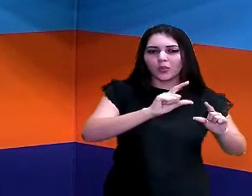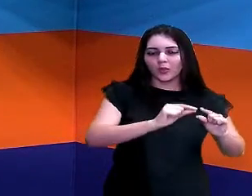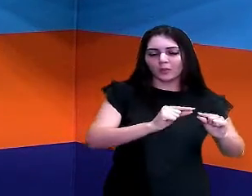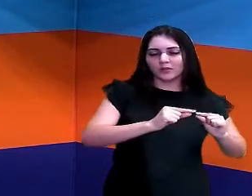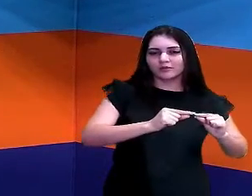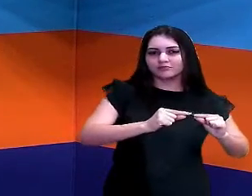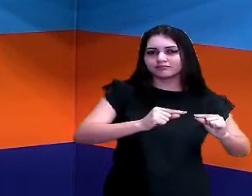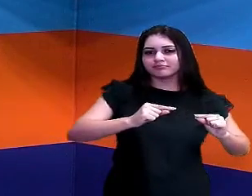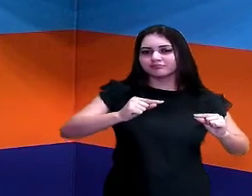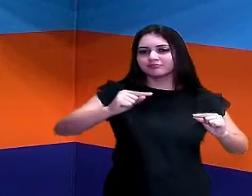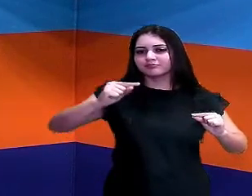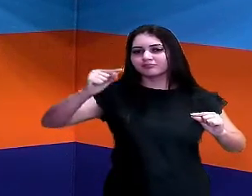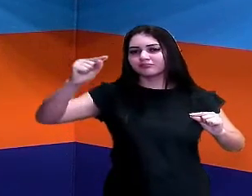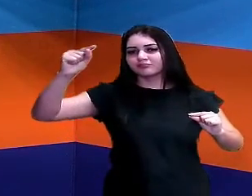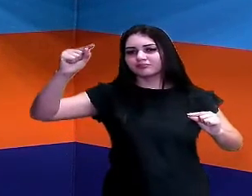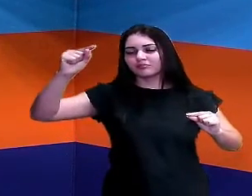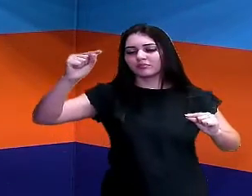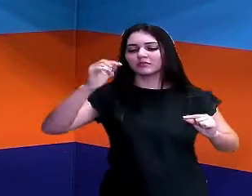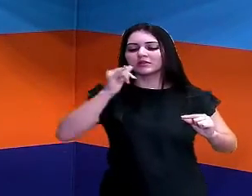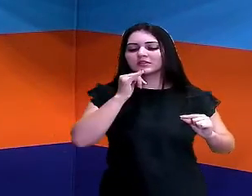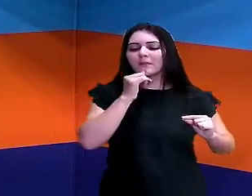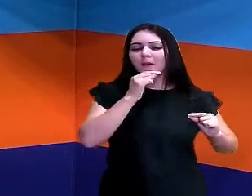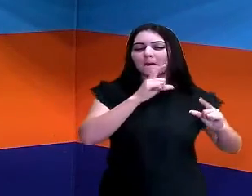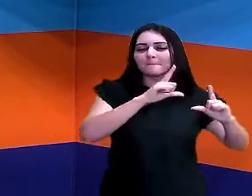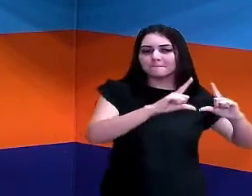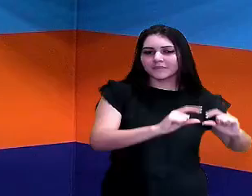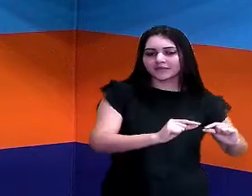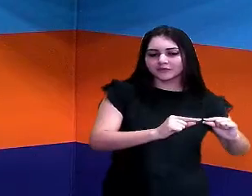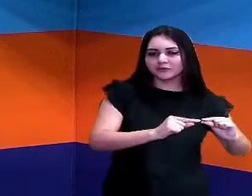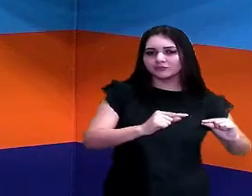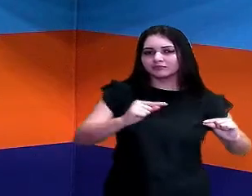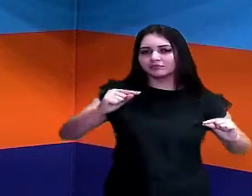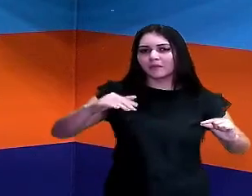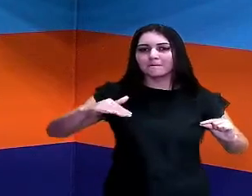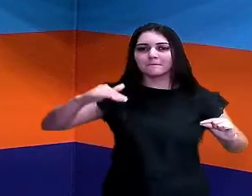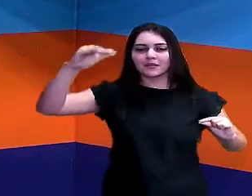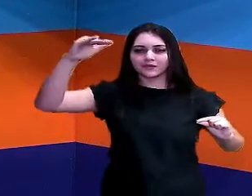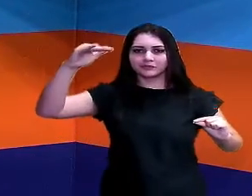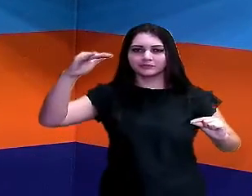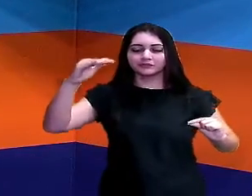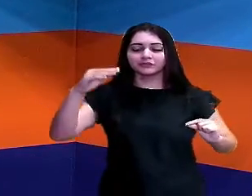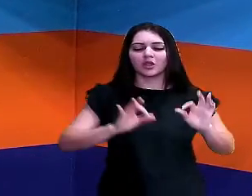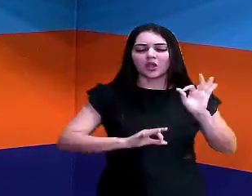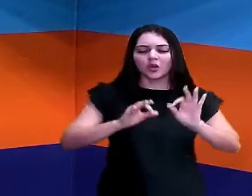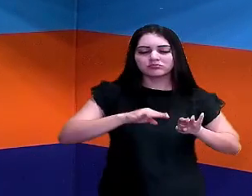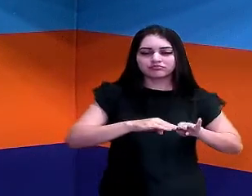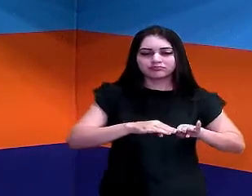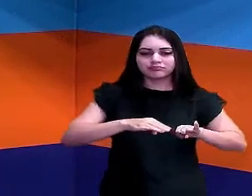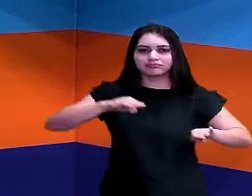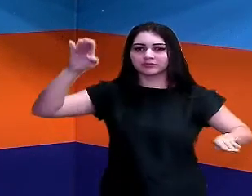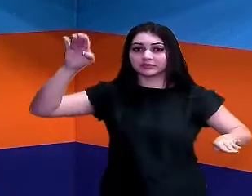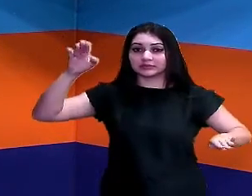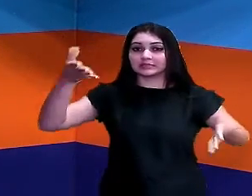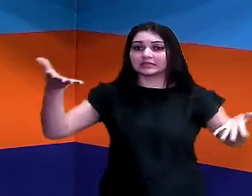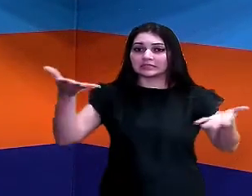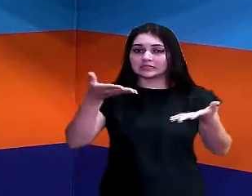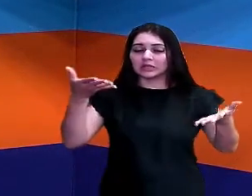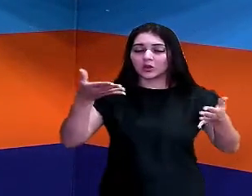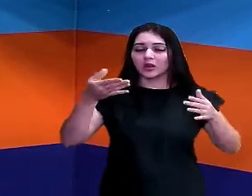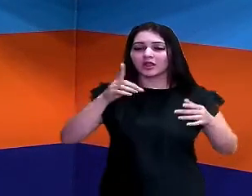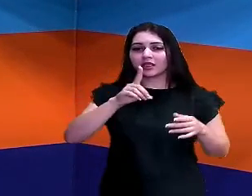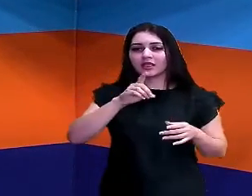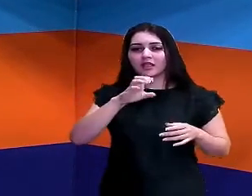tá certo? Presta atenção. Menor para o maior. Ordem crescente. E na ordem